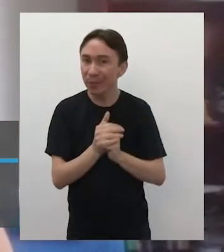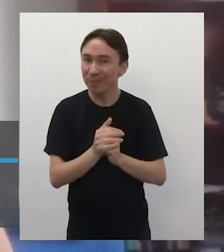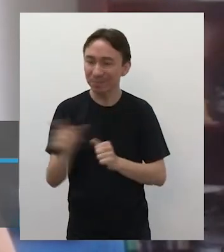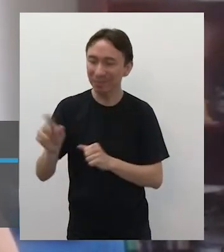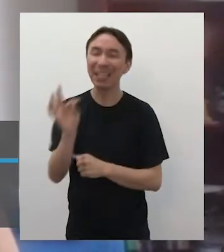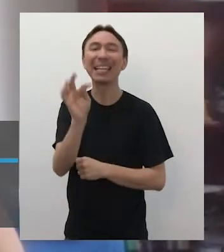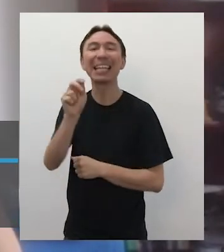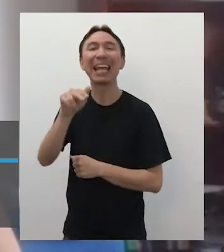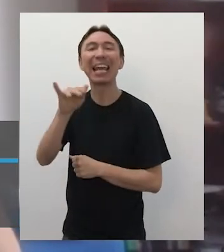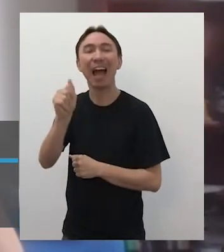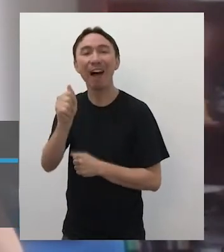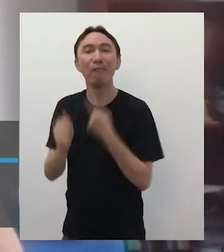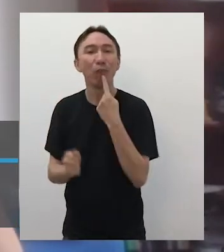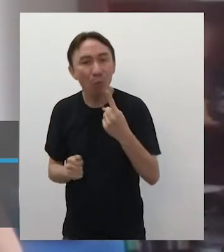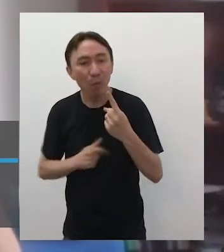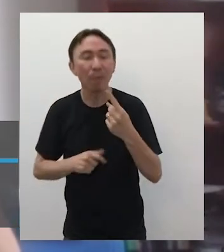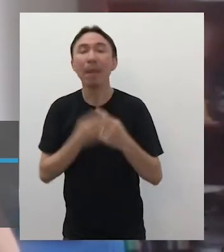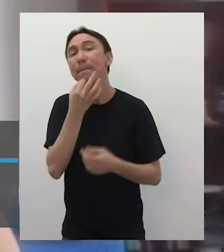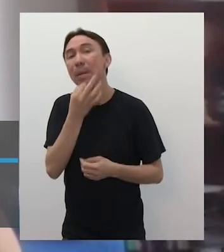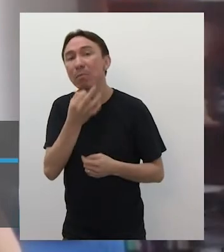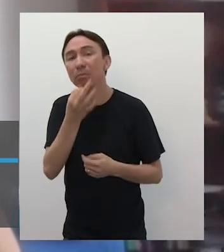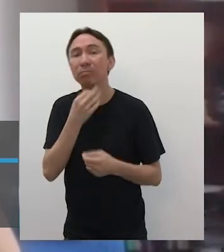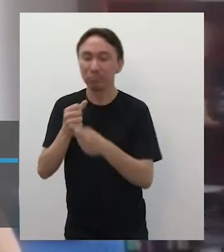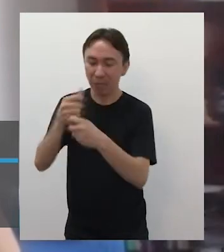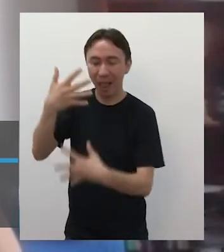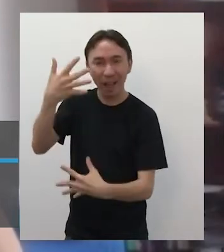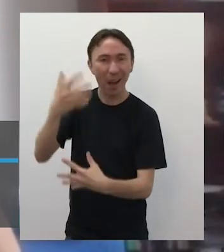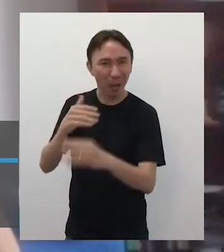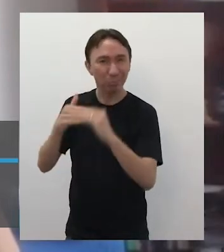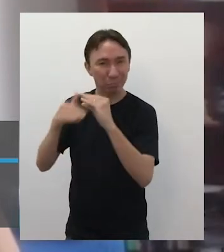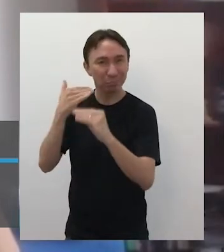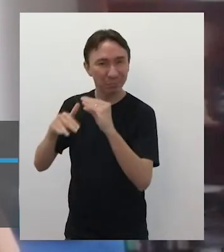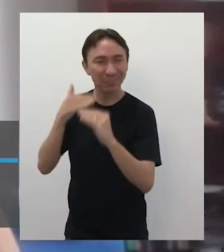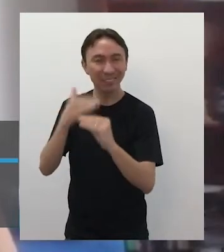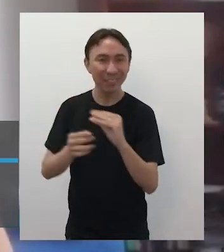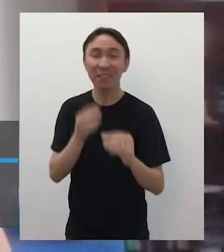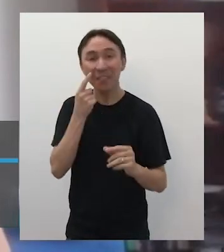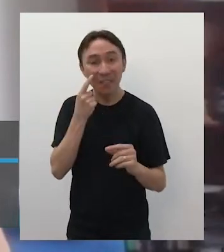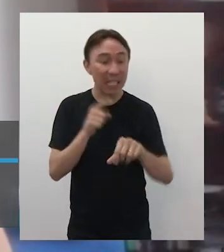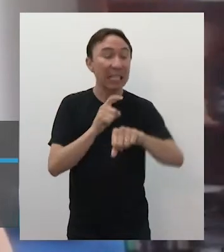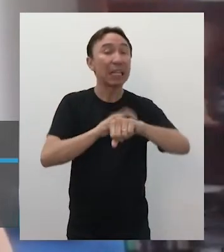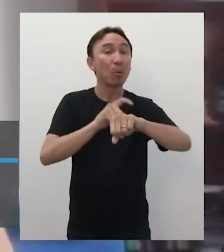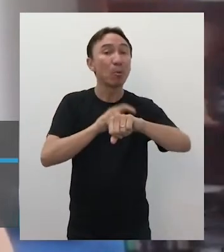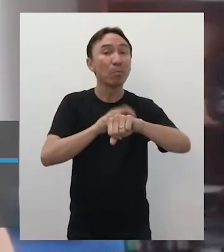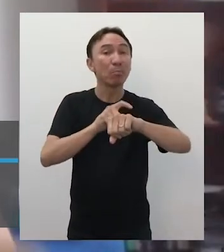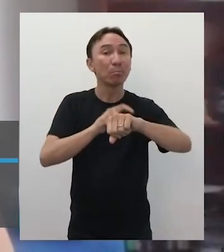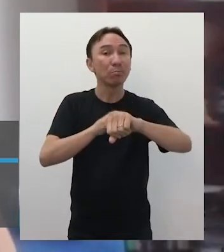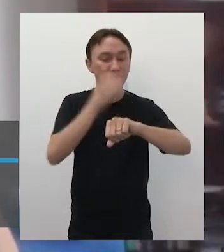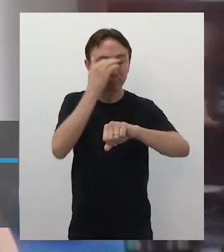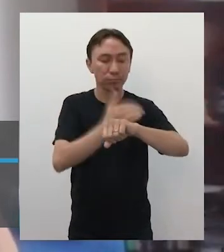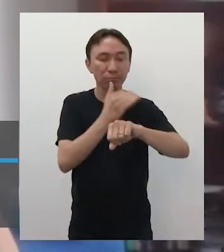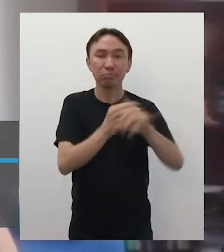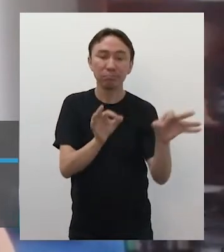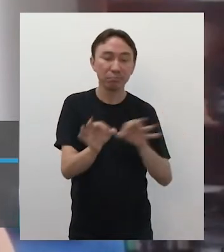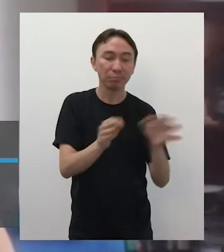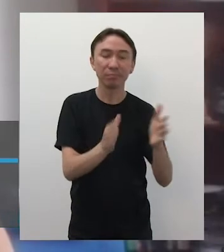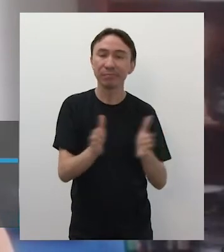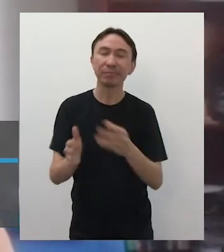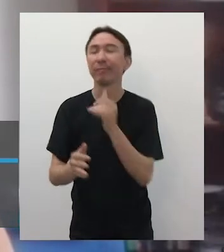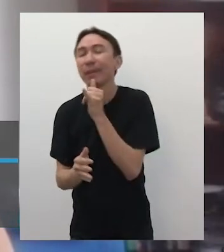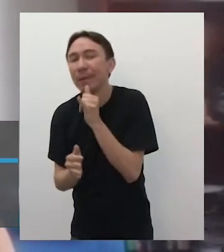vez aumentando mais, né? Então, a gente já sabendo que alguma coisa sempre escapa ali das nossas listas,